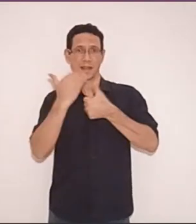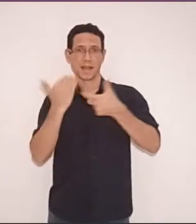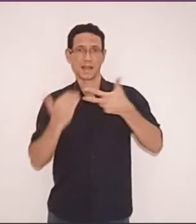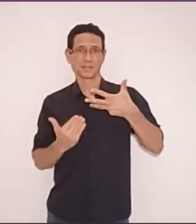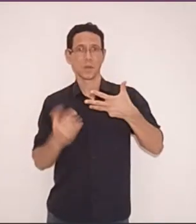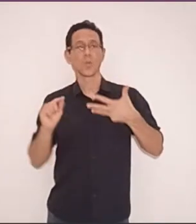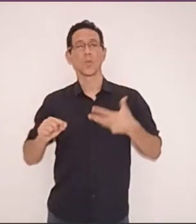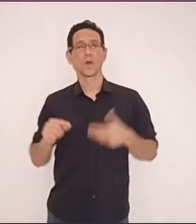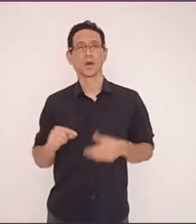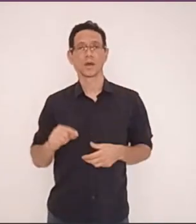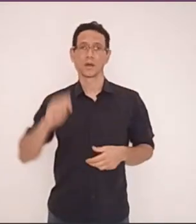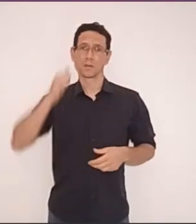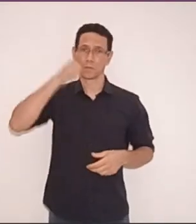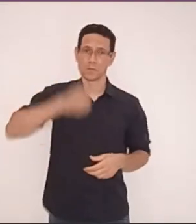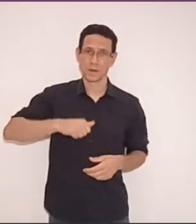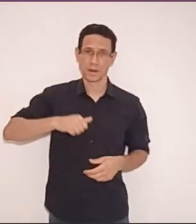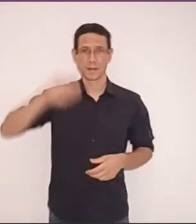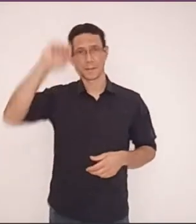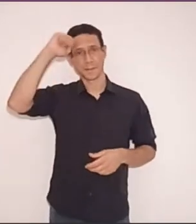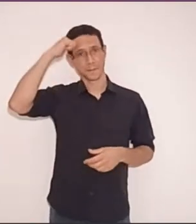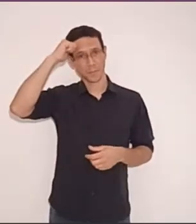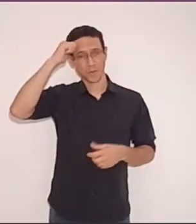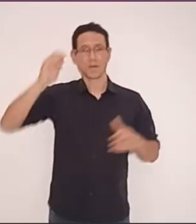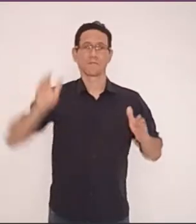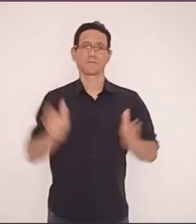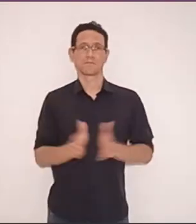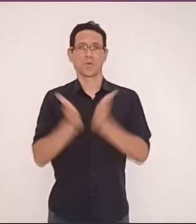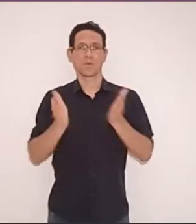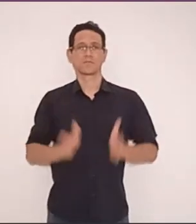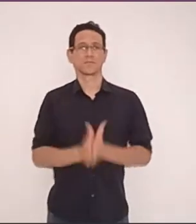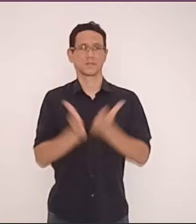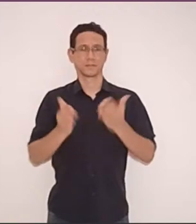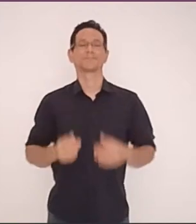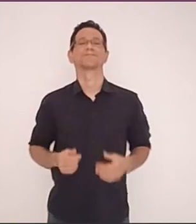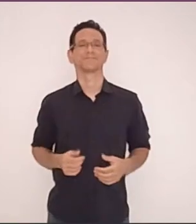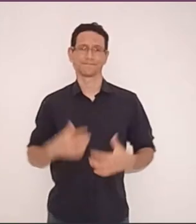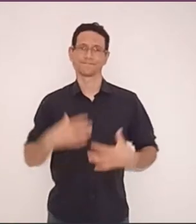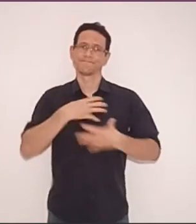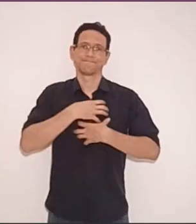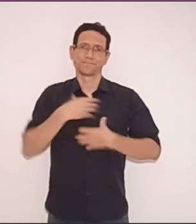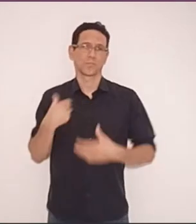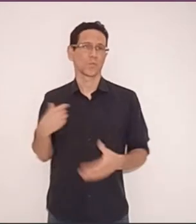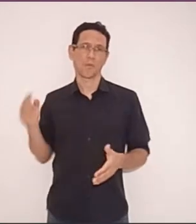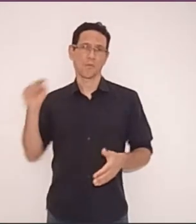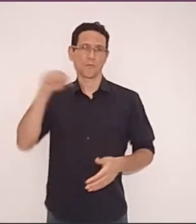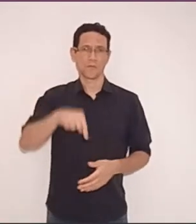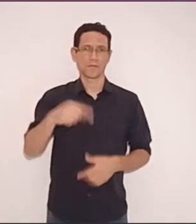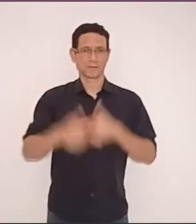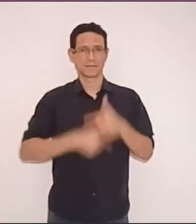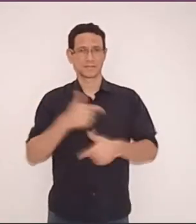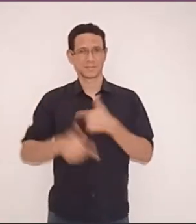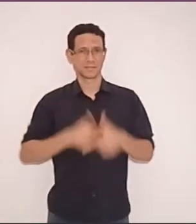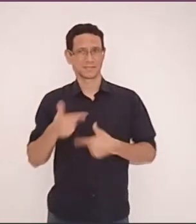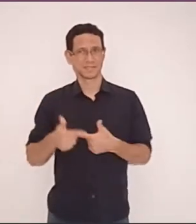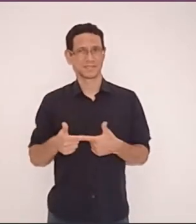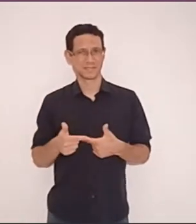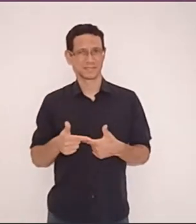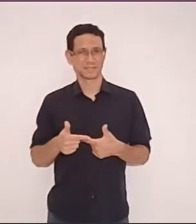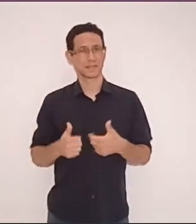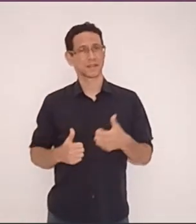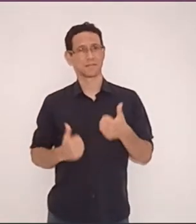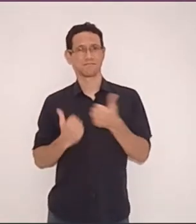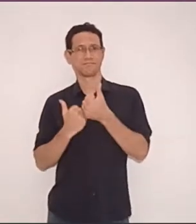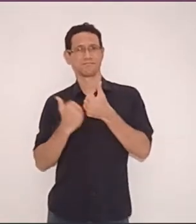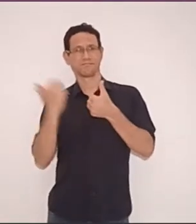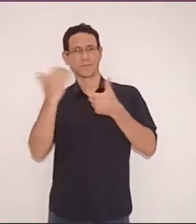são mulheres pretas e pobres então a desse lugar que eu ganho e aí eu percebi também que é uma profissão ele